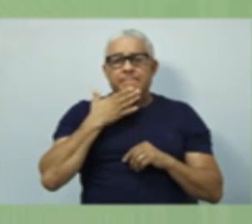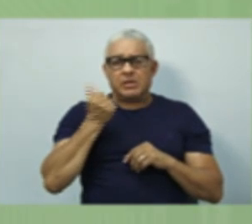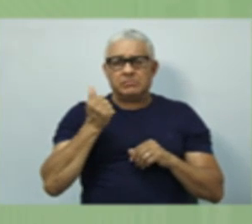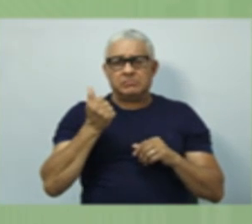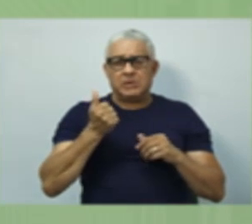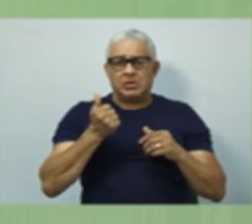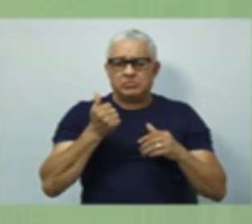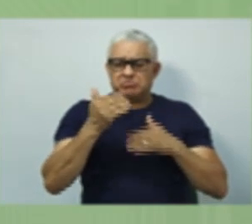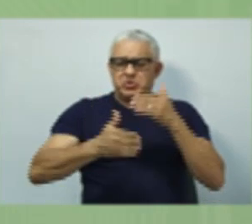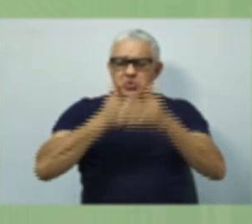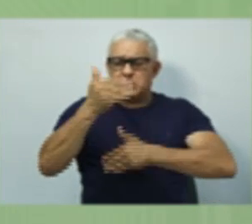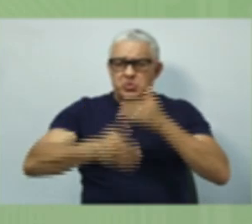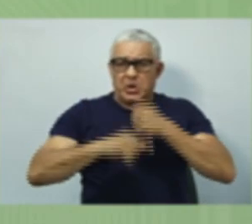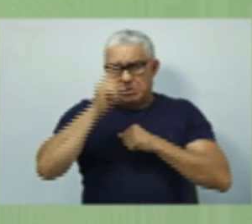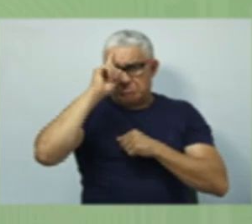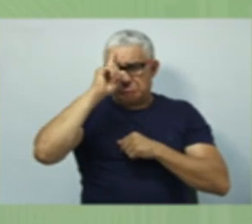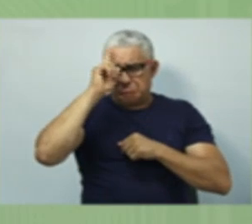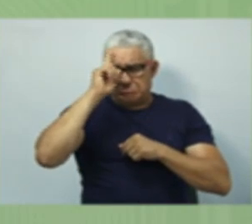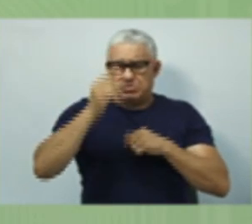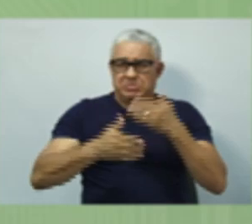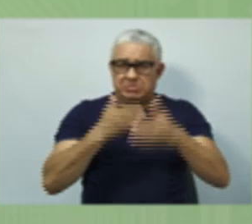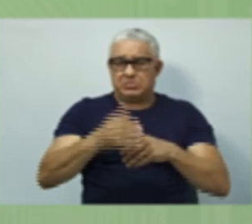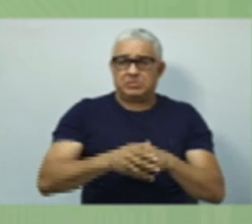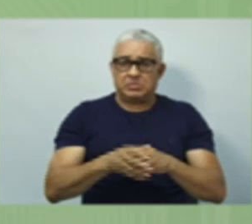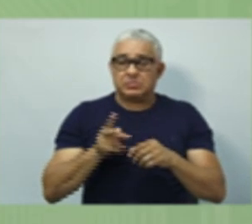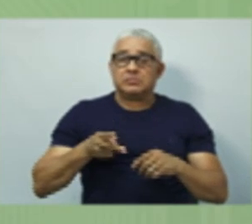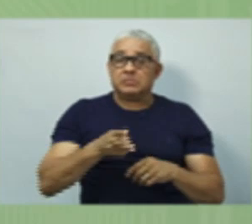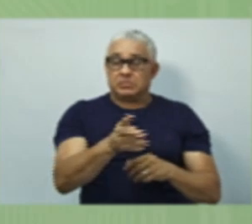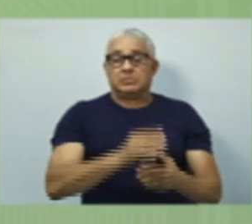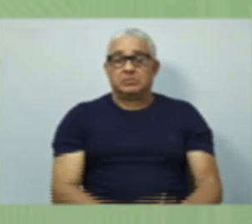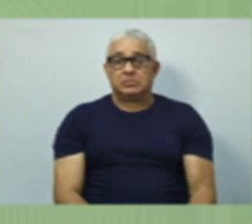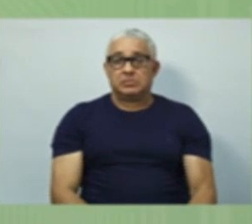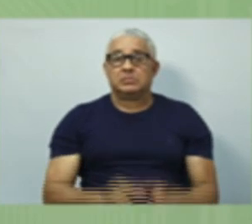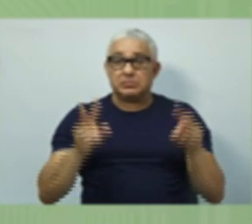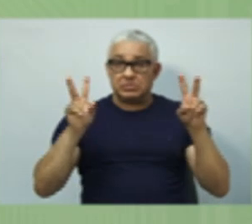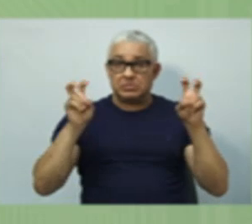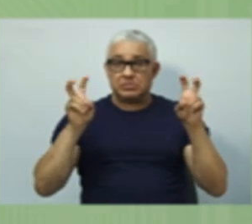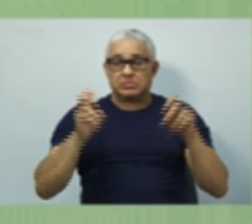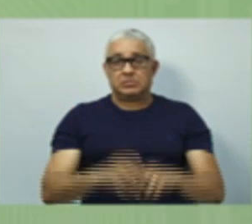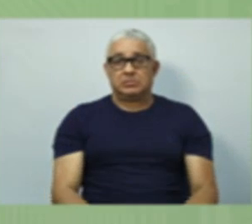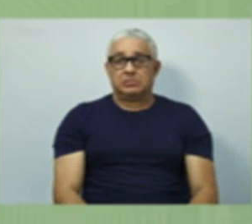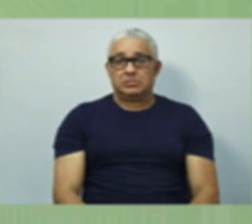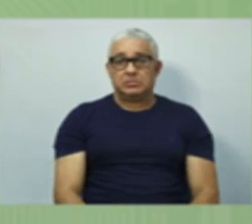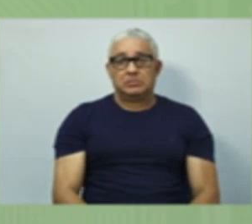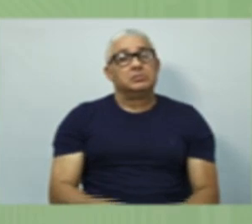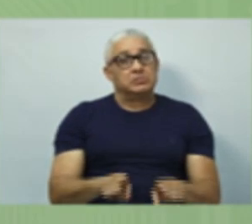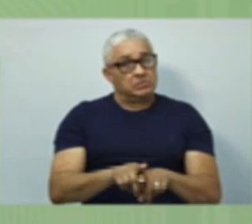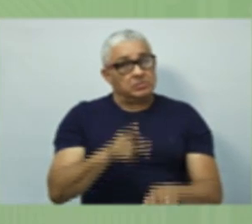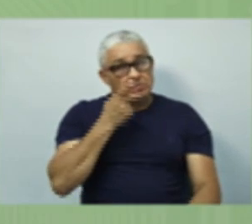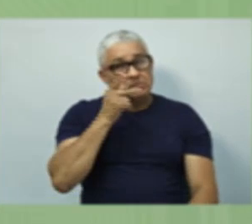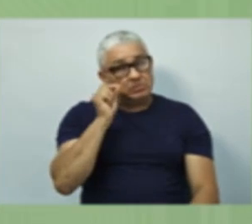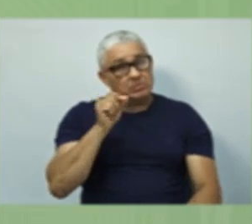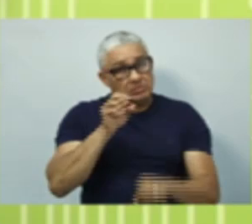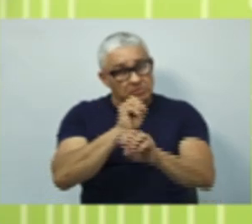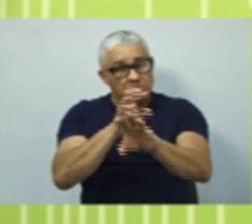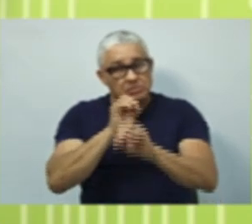no nosso dia a dia. Continuando falando do nosso assunto, aí nós falamos sobre a